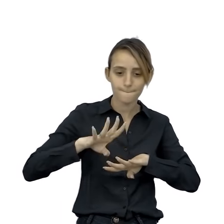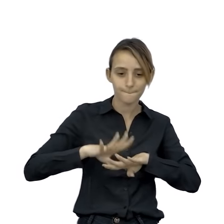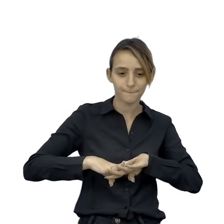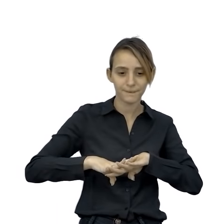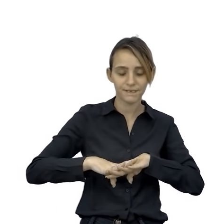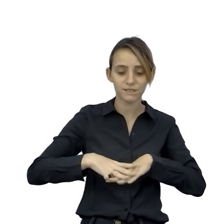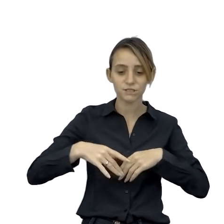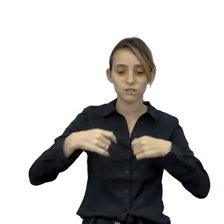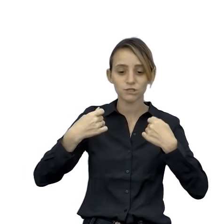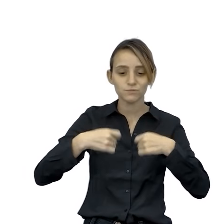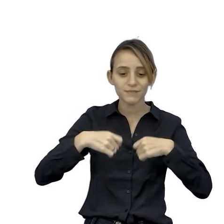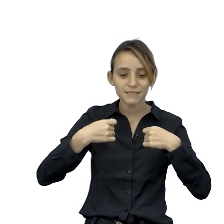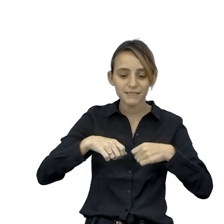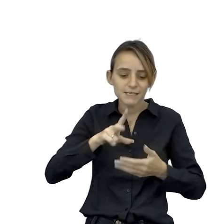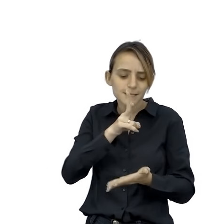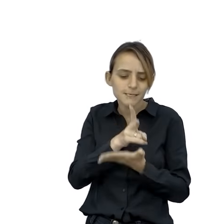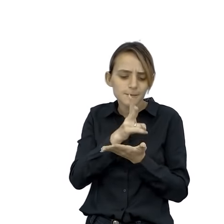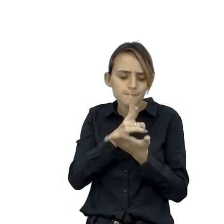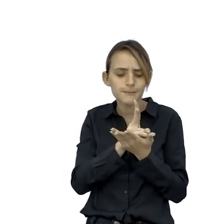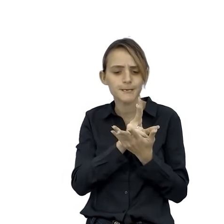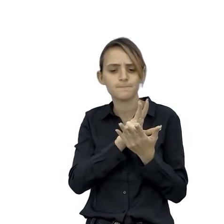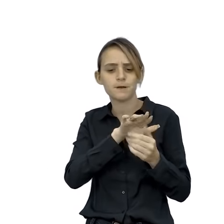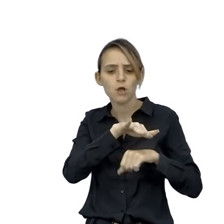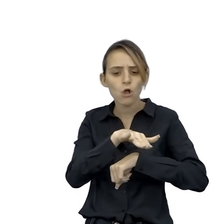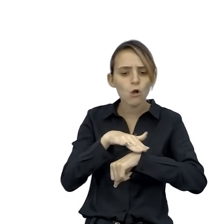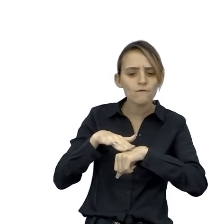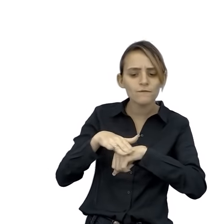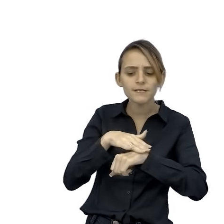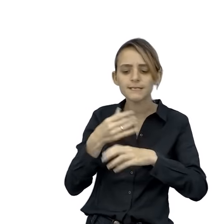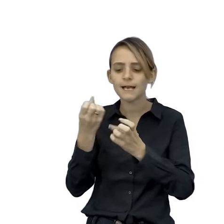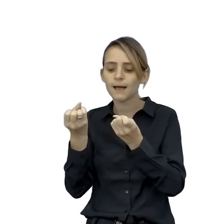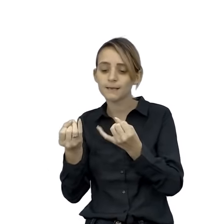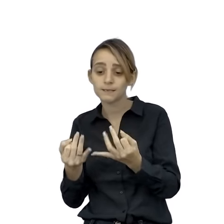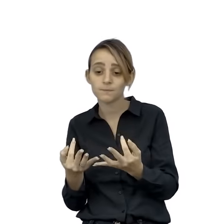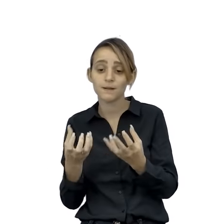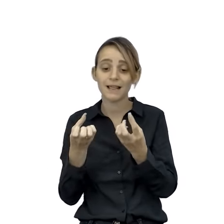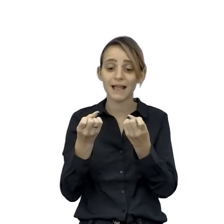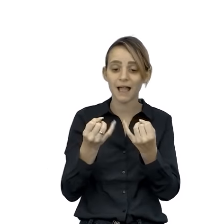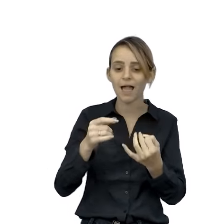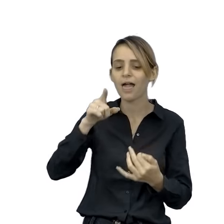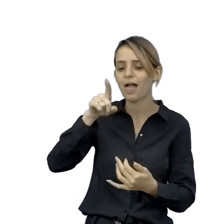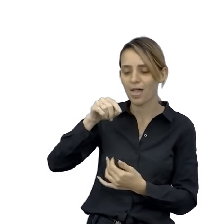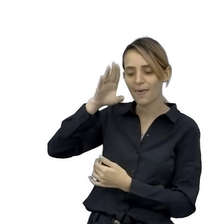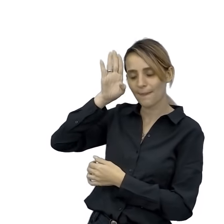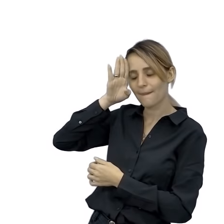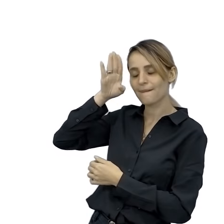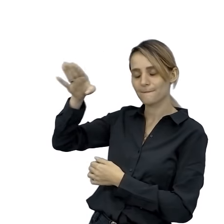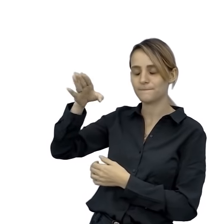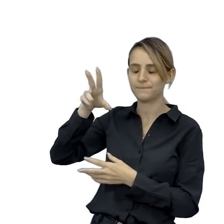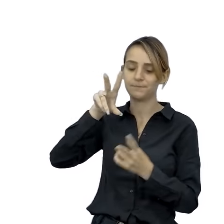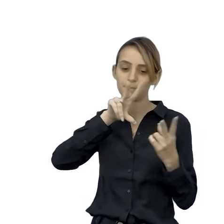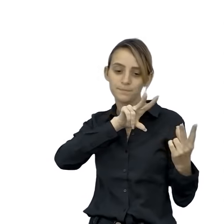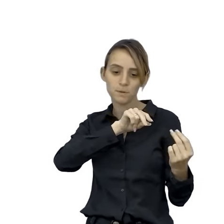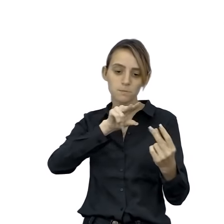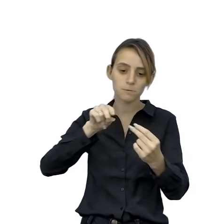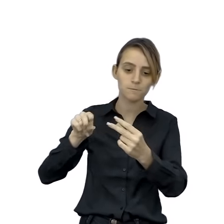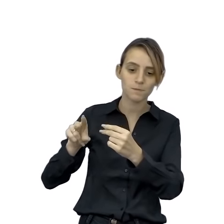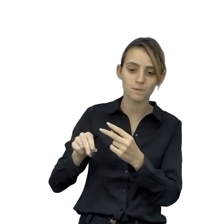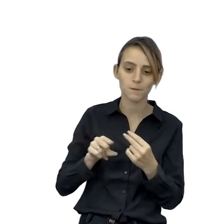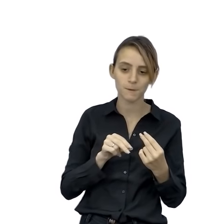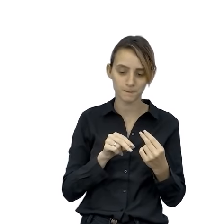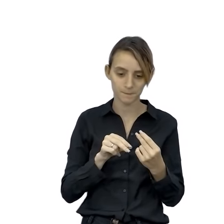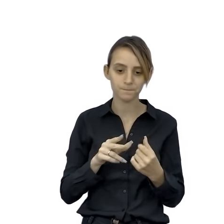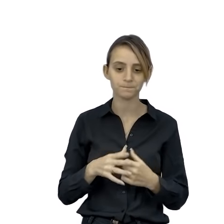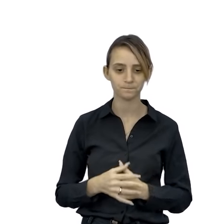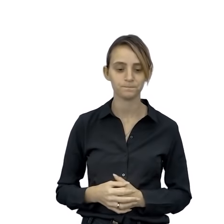ser bastante dialogada, como as dos outros componentes também, mas o diálogo aqui é fundamental e essa discussão aí entre